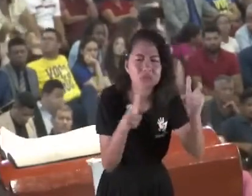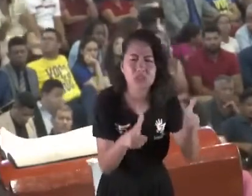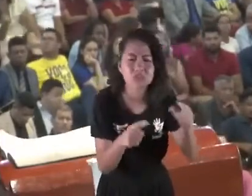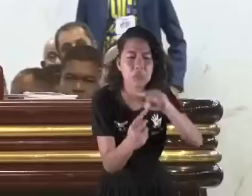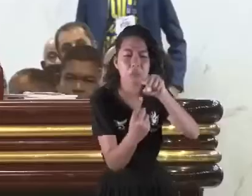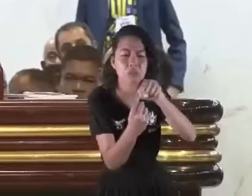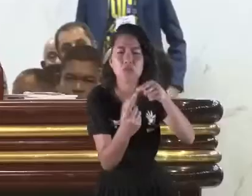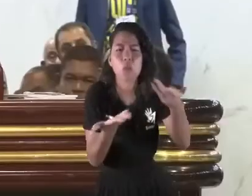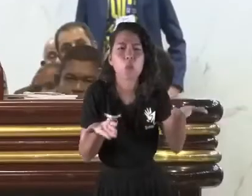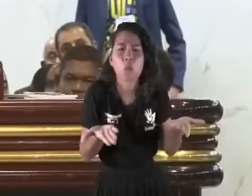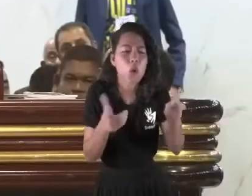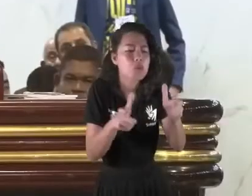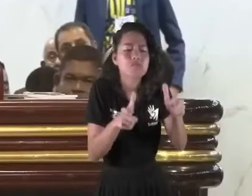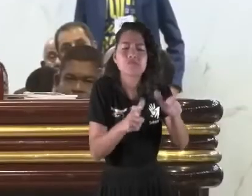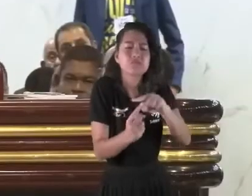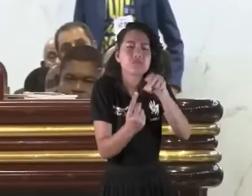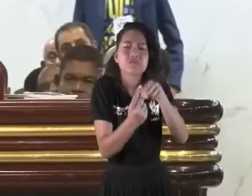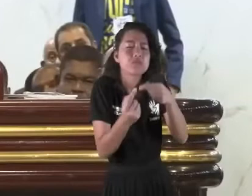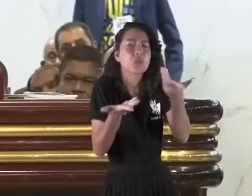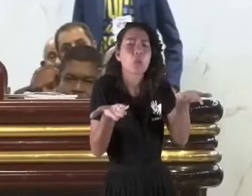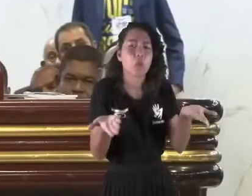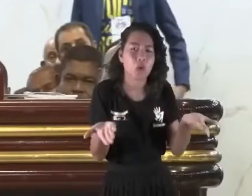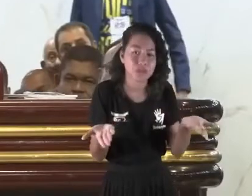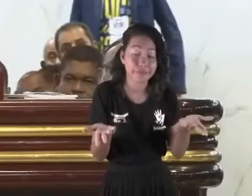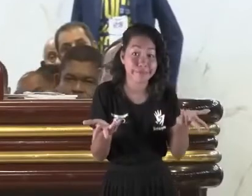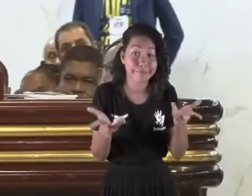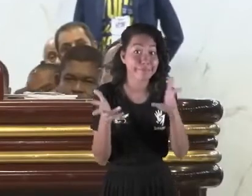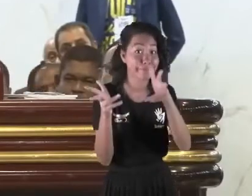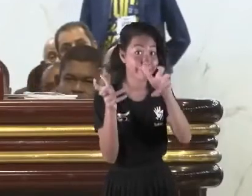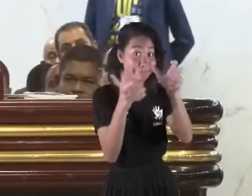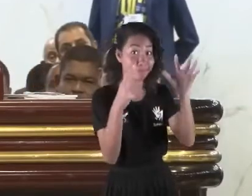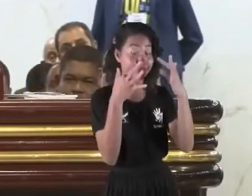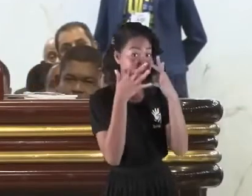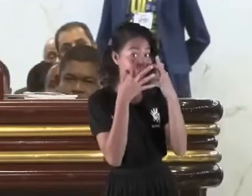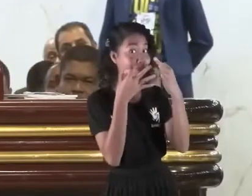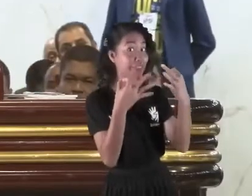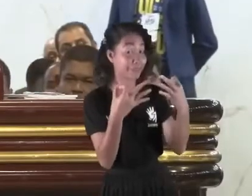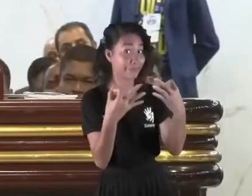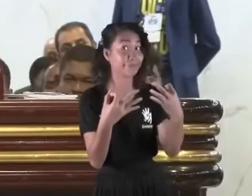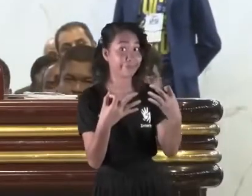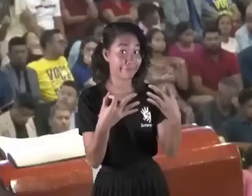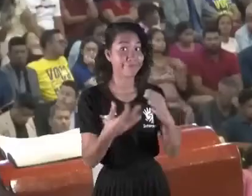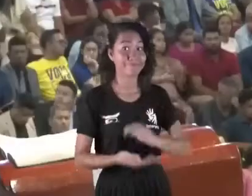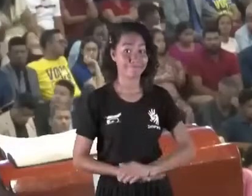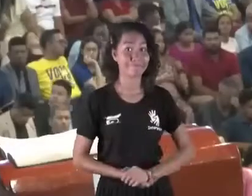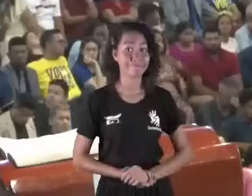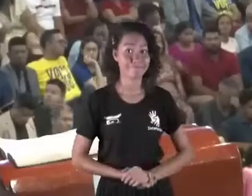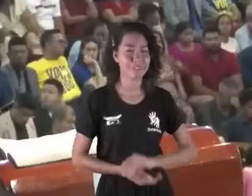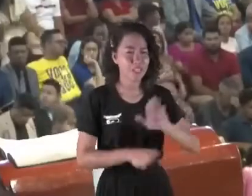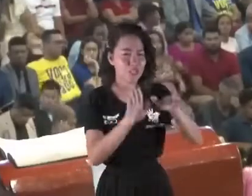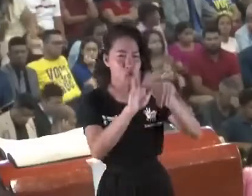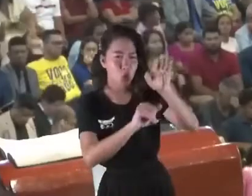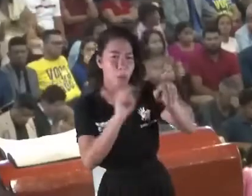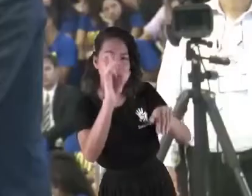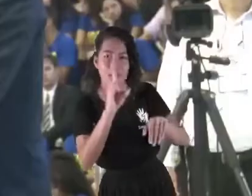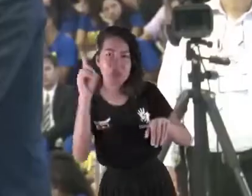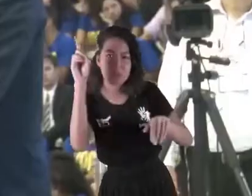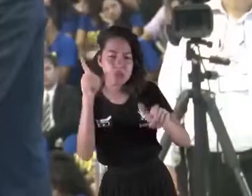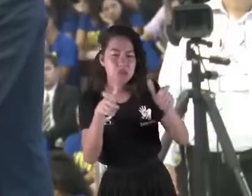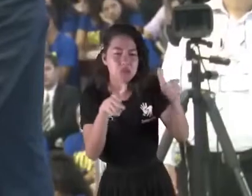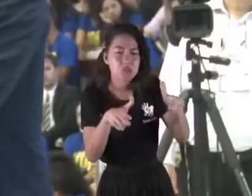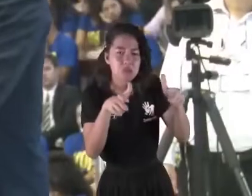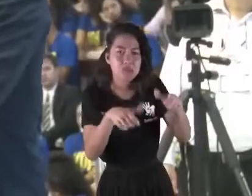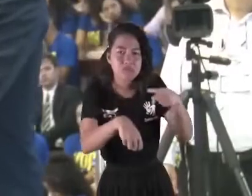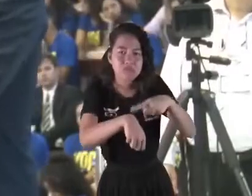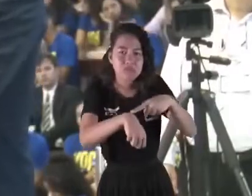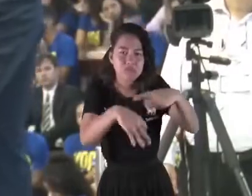chamada tem um onde. Ouça-me, por favor. Toda chamada tem um quando,